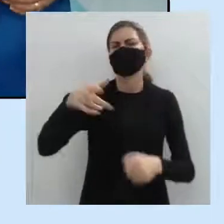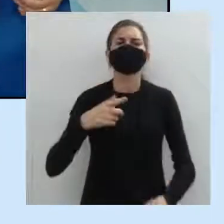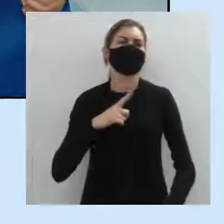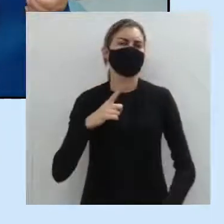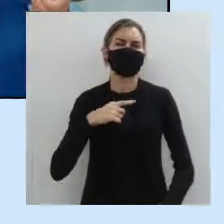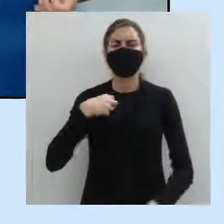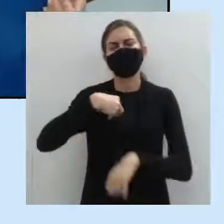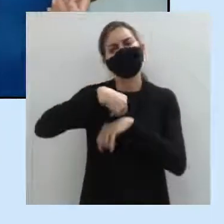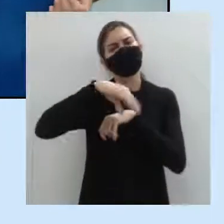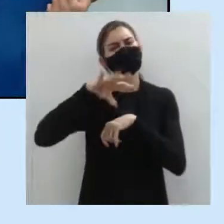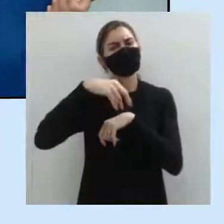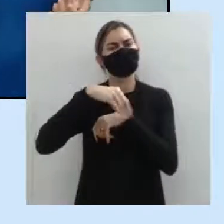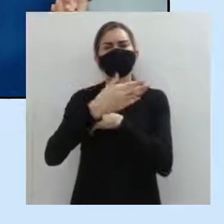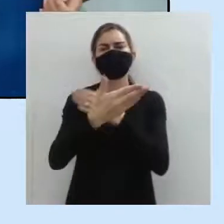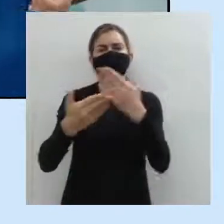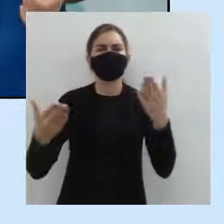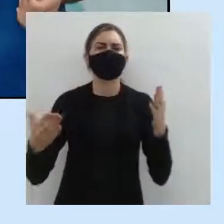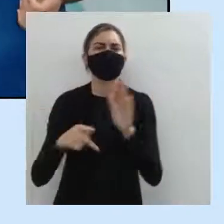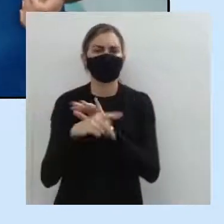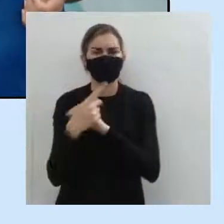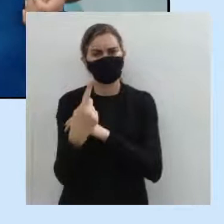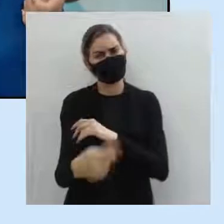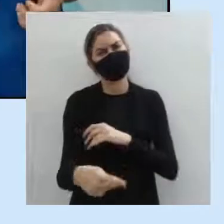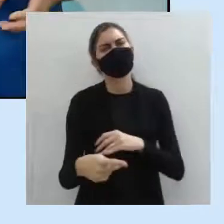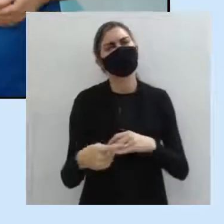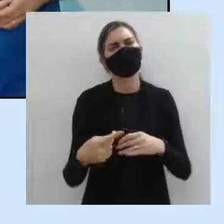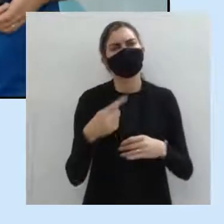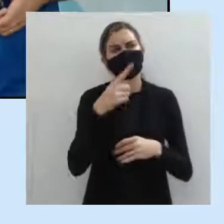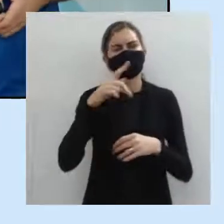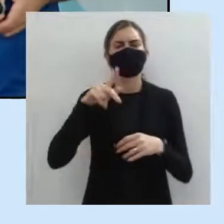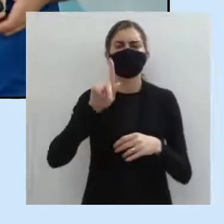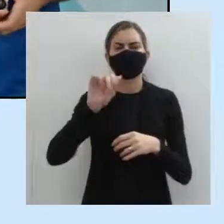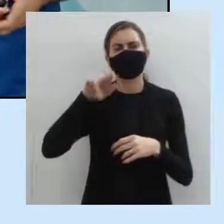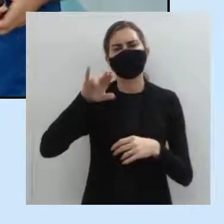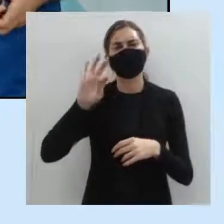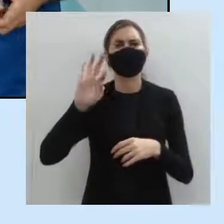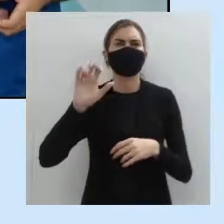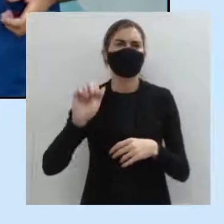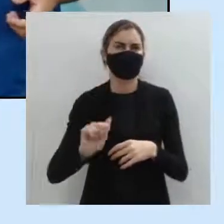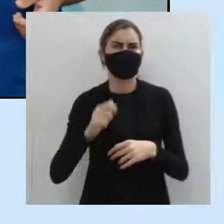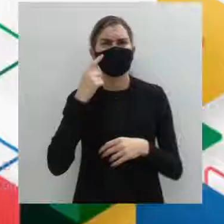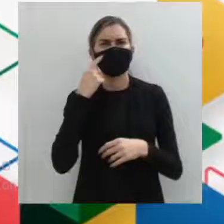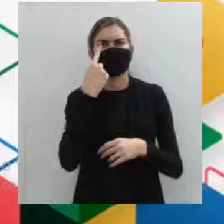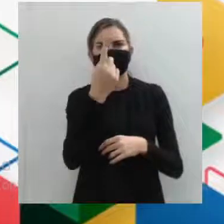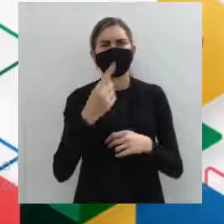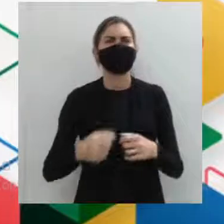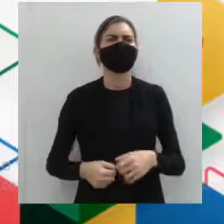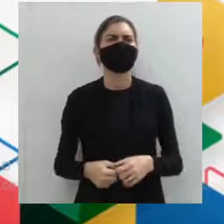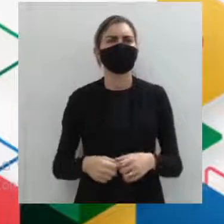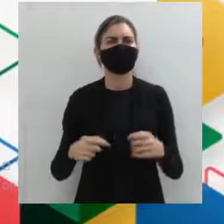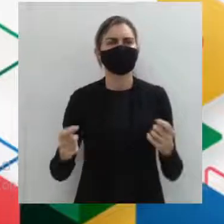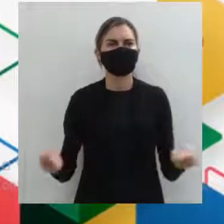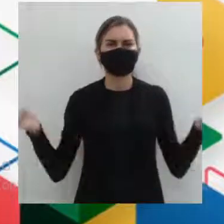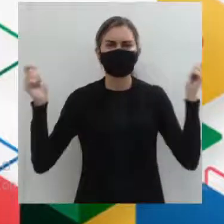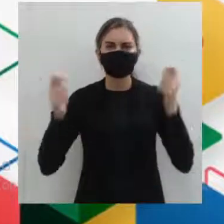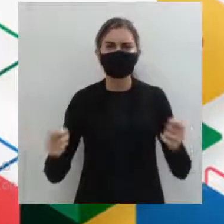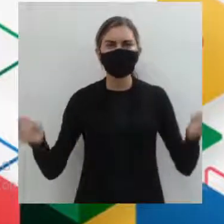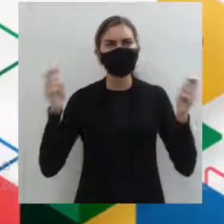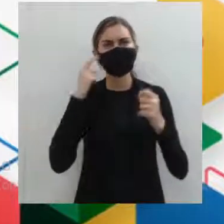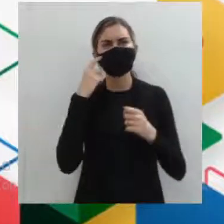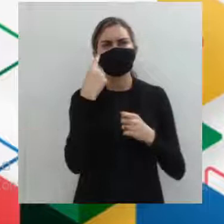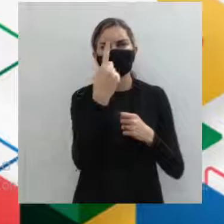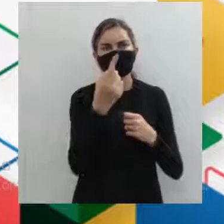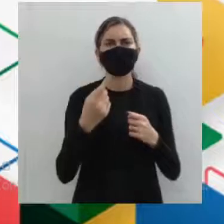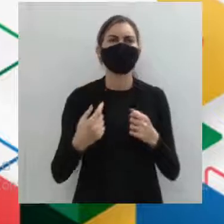trazer elementos que fazem parte dos fundamentos da ginástica. Olha aí as imagens, como eu estou mostrando para você.